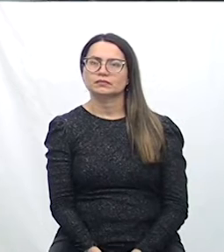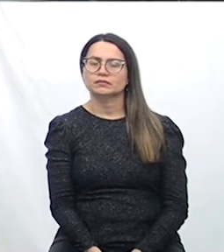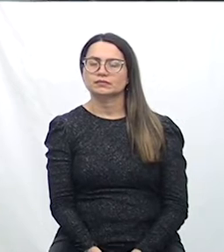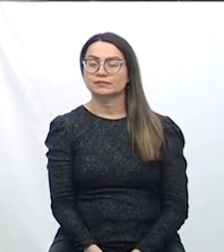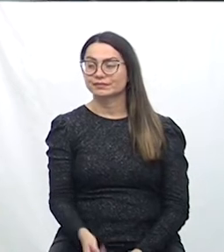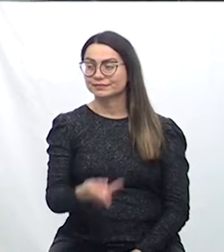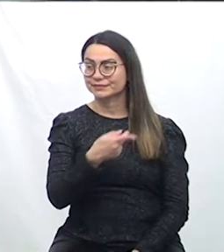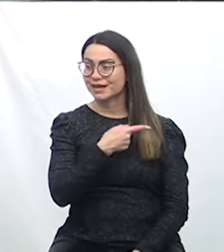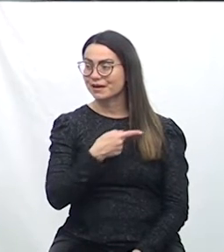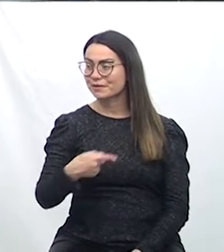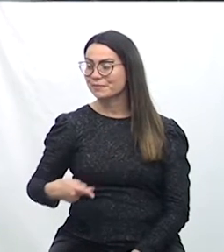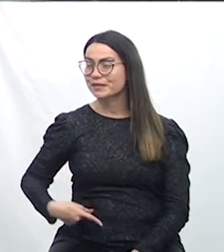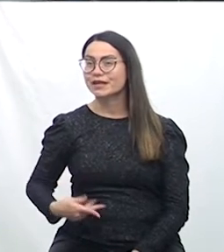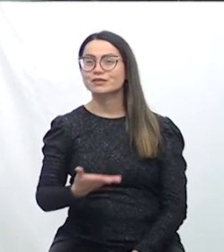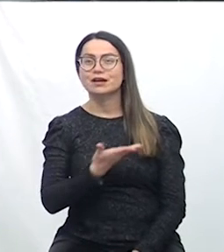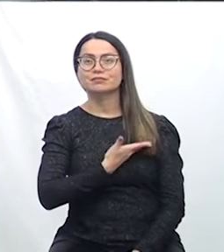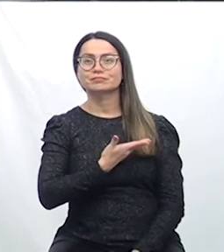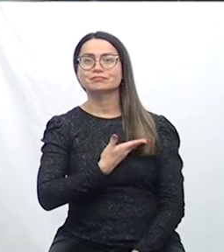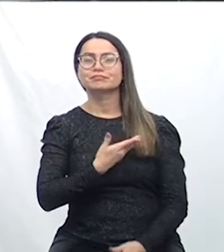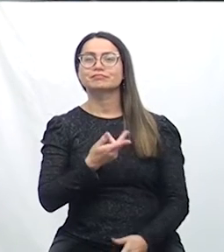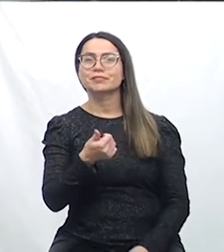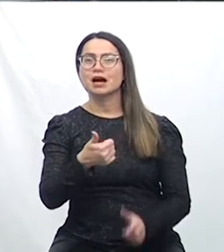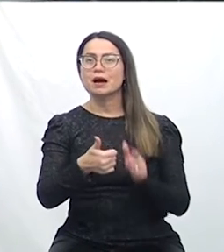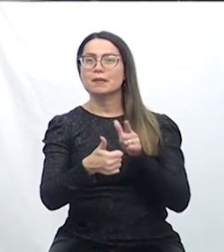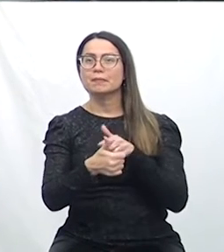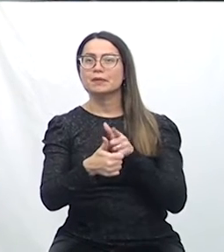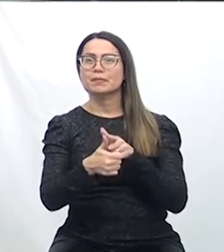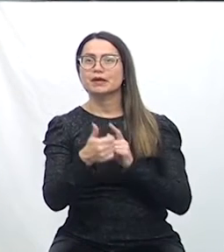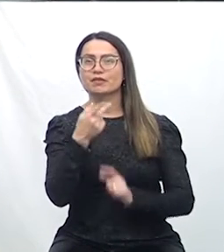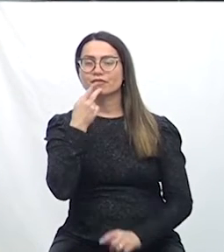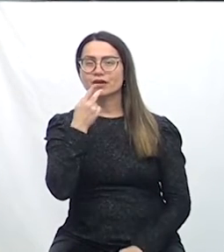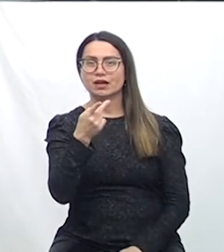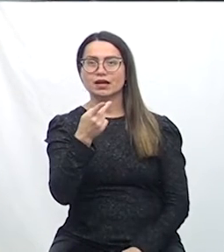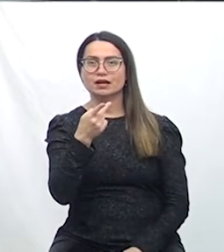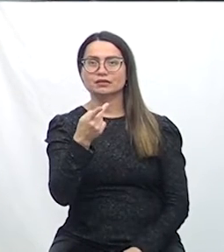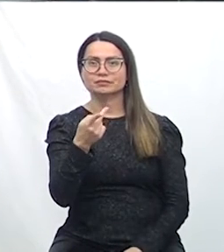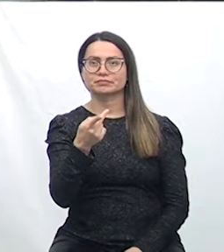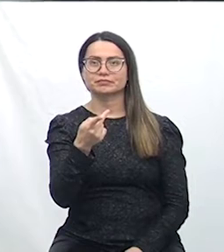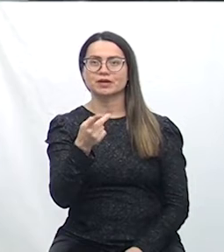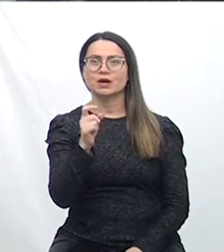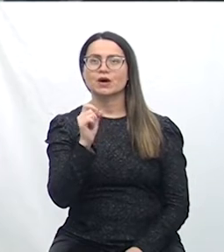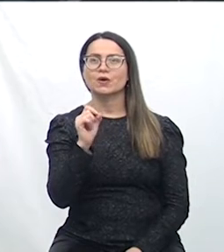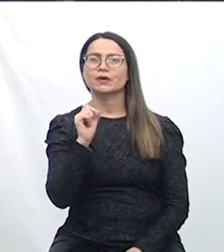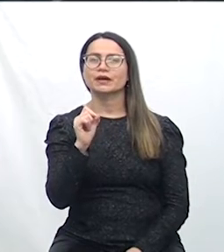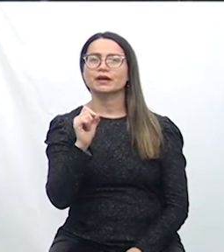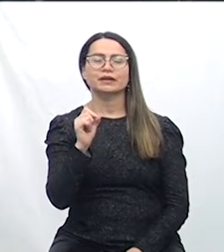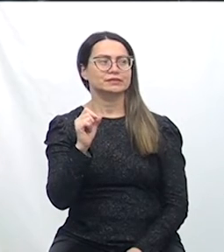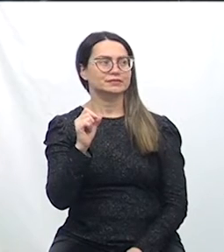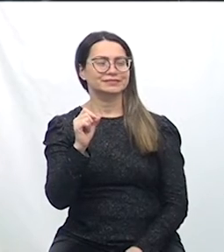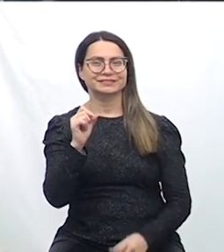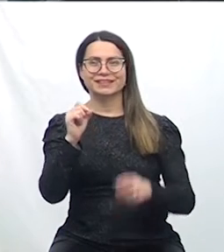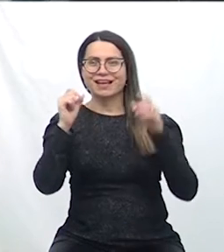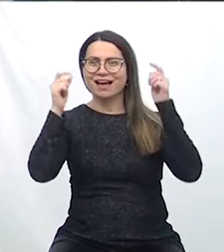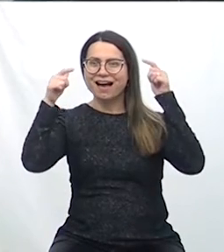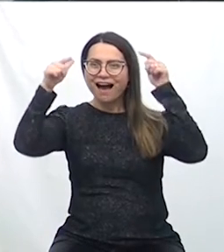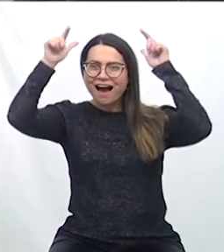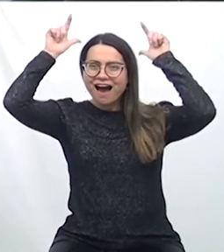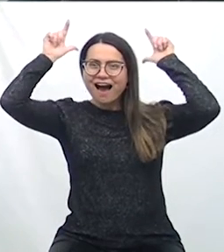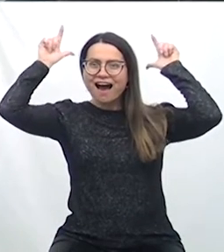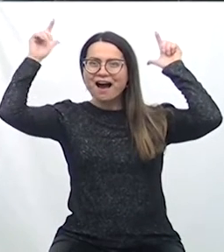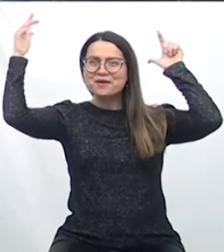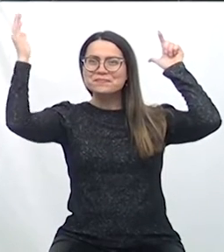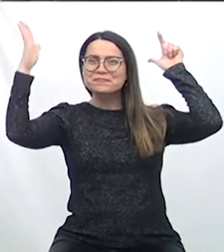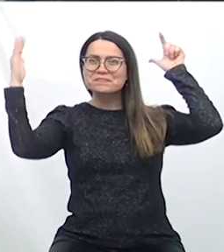Senhora presidente, nobres colegas, primeiro dizer para a nossa equipe que essa luz aqui atrás ficou muito bonita, valorizando a bandeira, ficou bem